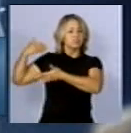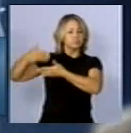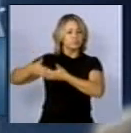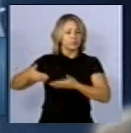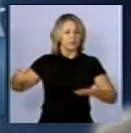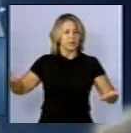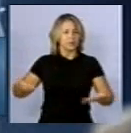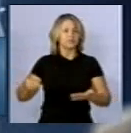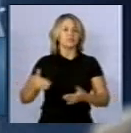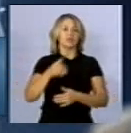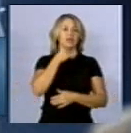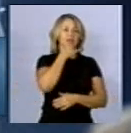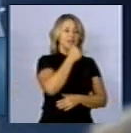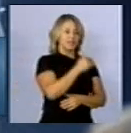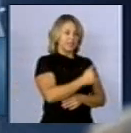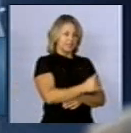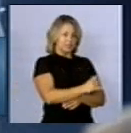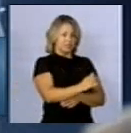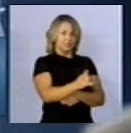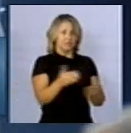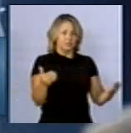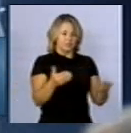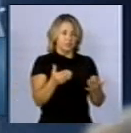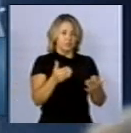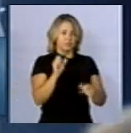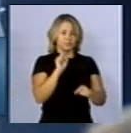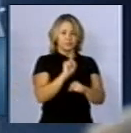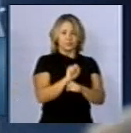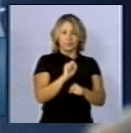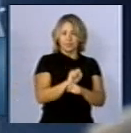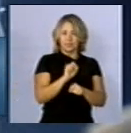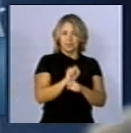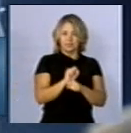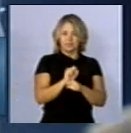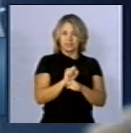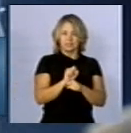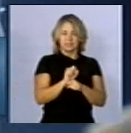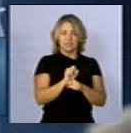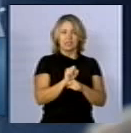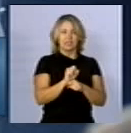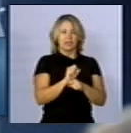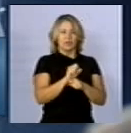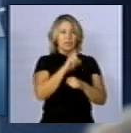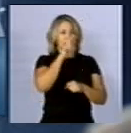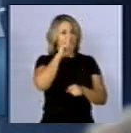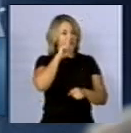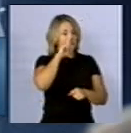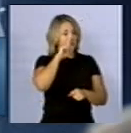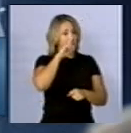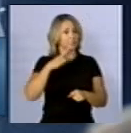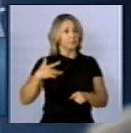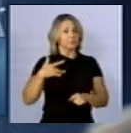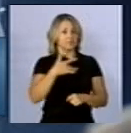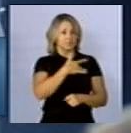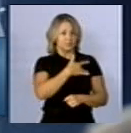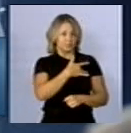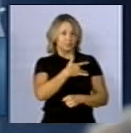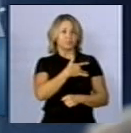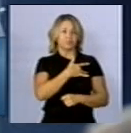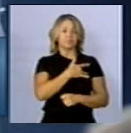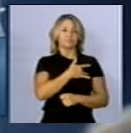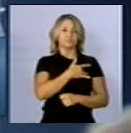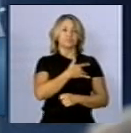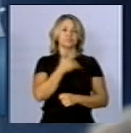a energia elétrica ela deixou de ser considerada a gente nocivo à saúde para concessão